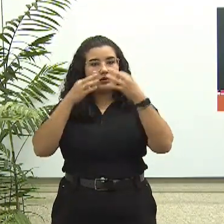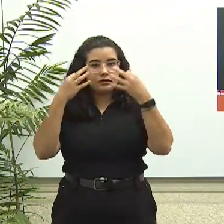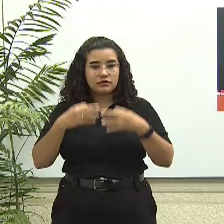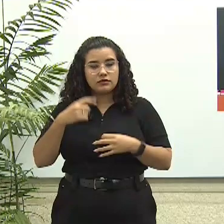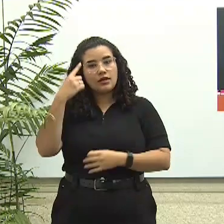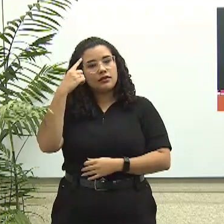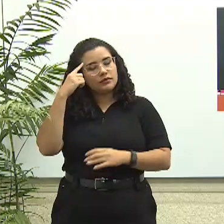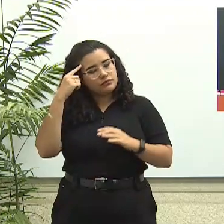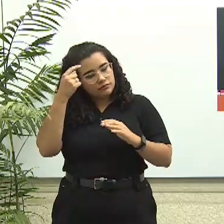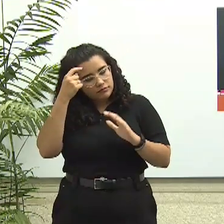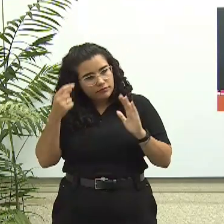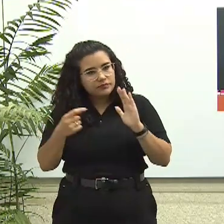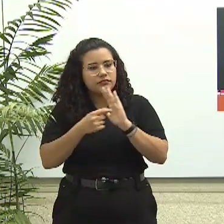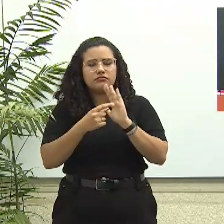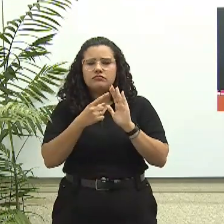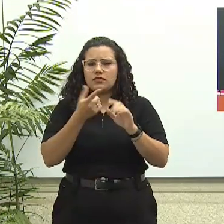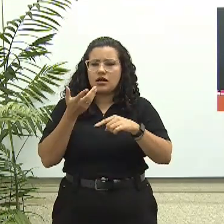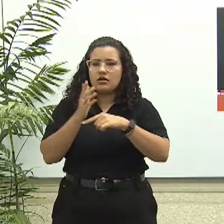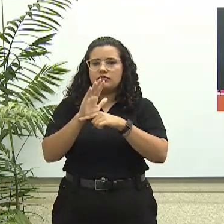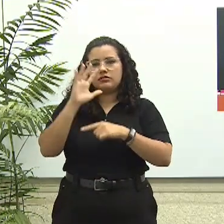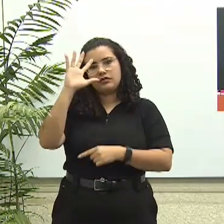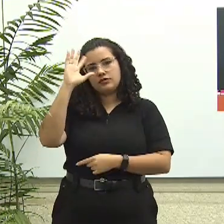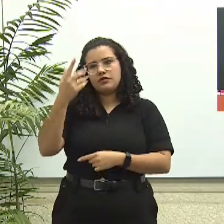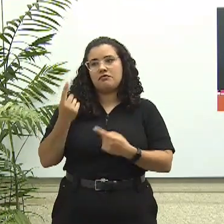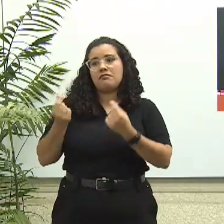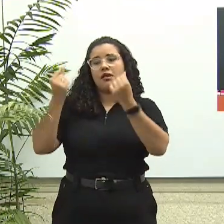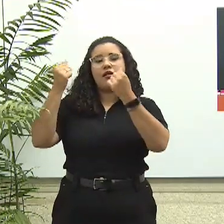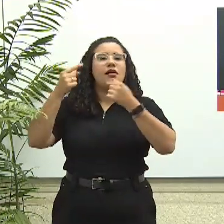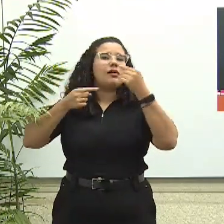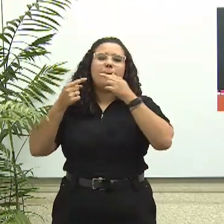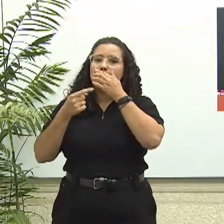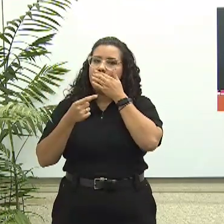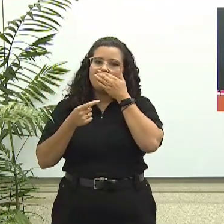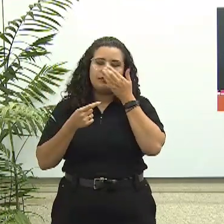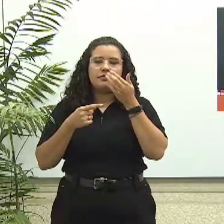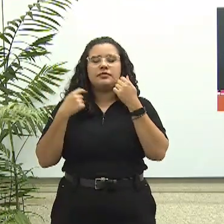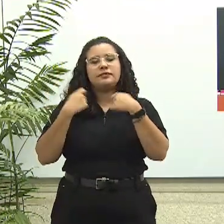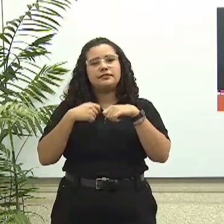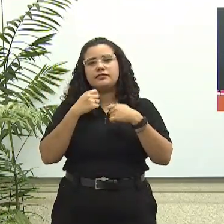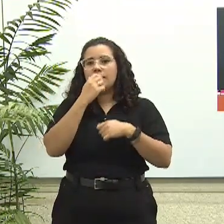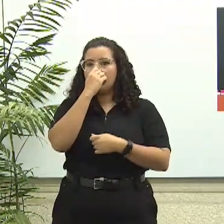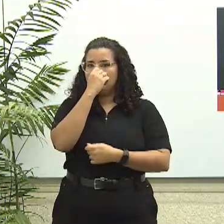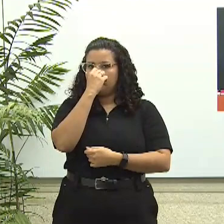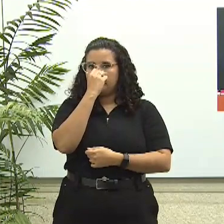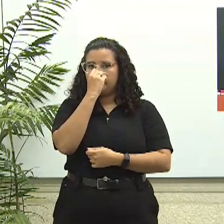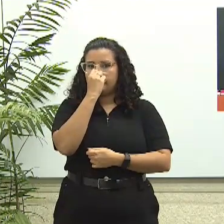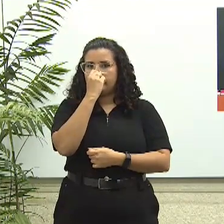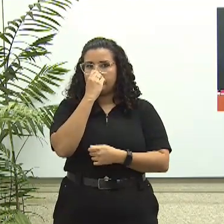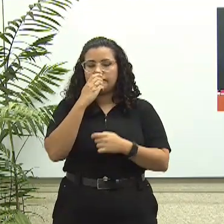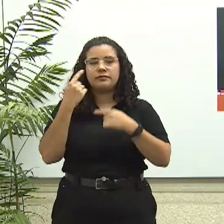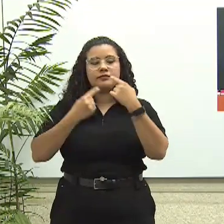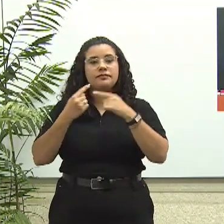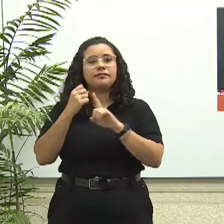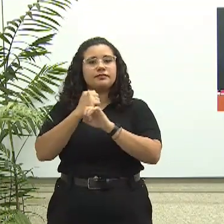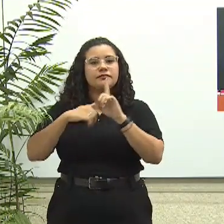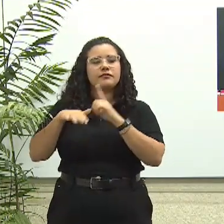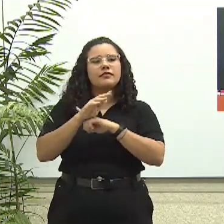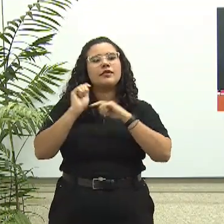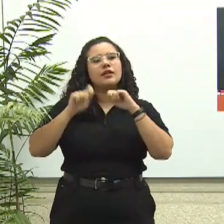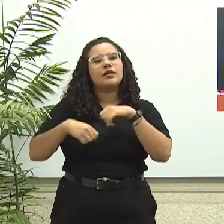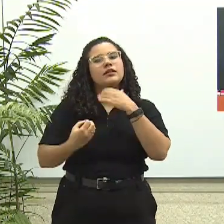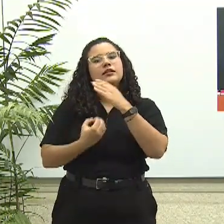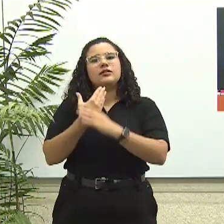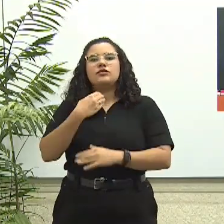resolve mas ao mesmo tempo não não é possível que não haja uma uma discussão social para que a gente crie parâmetros